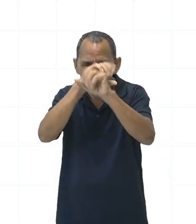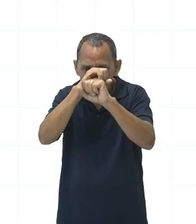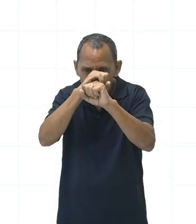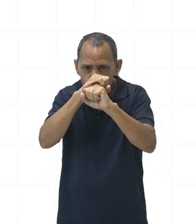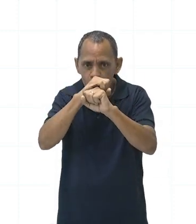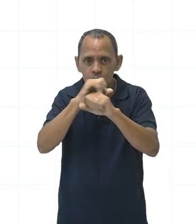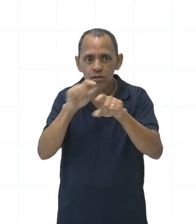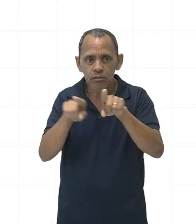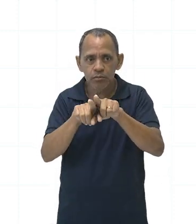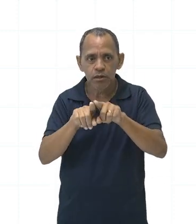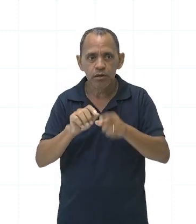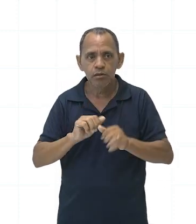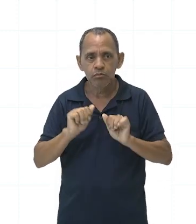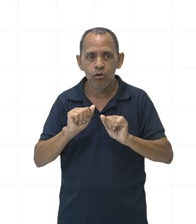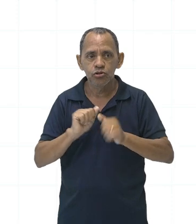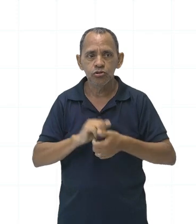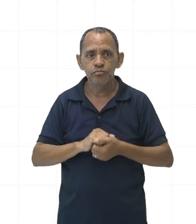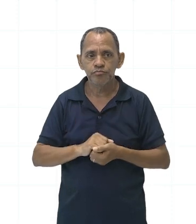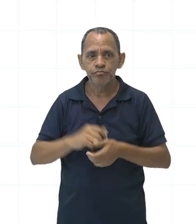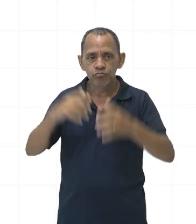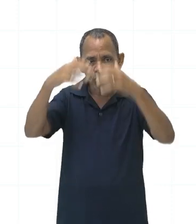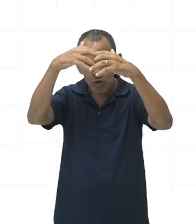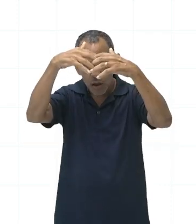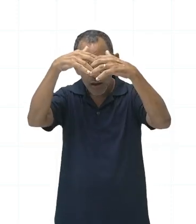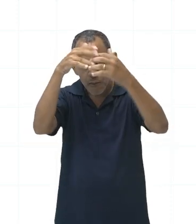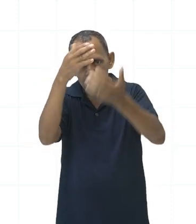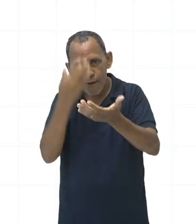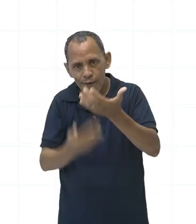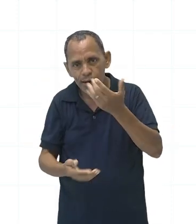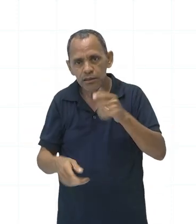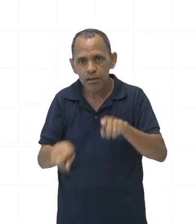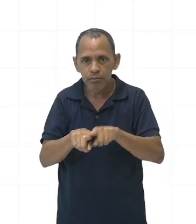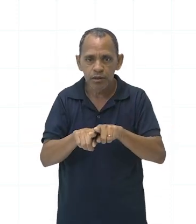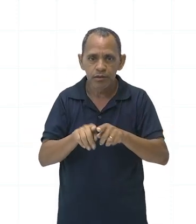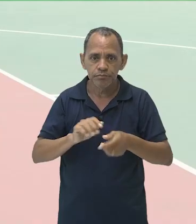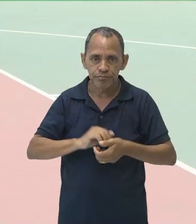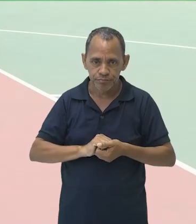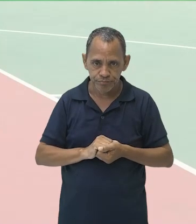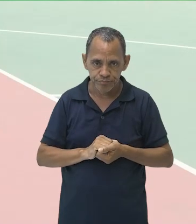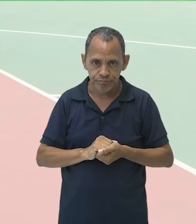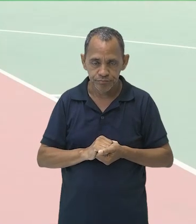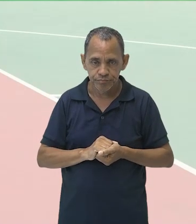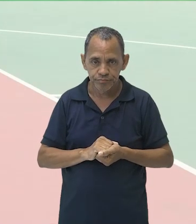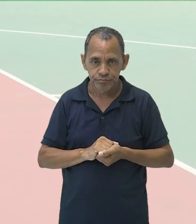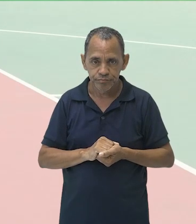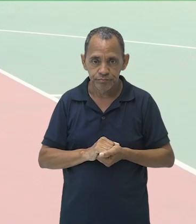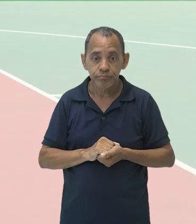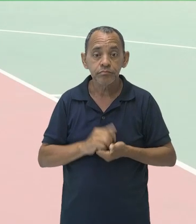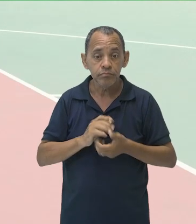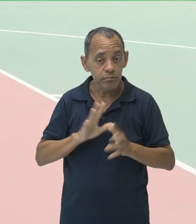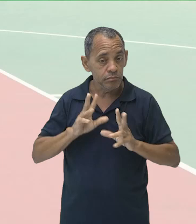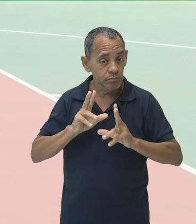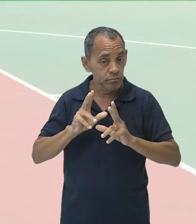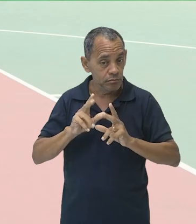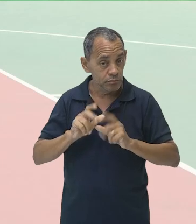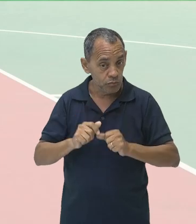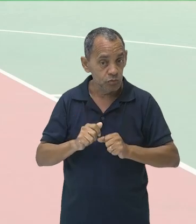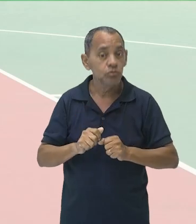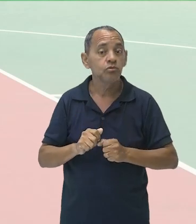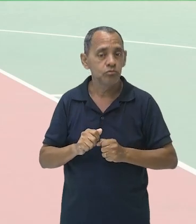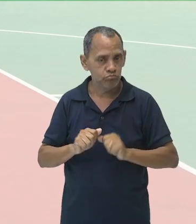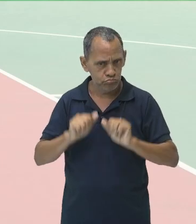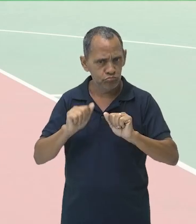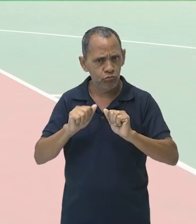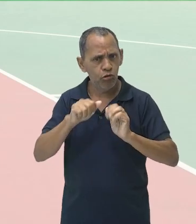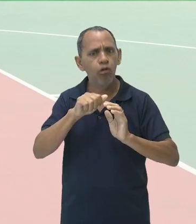o acidentado cai, tá? Muito bem, gente. Então, tudo isso é sinal de que